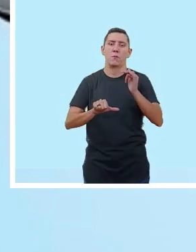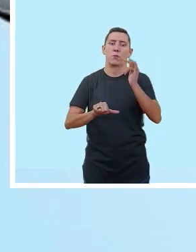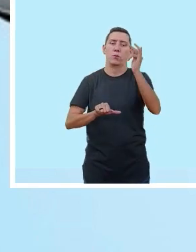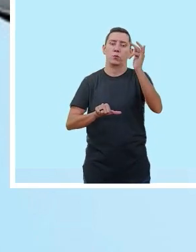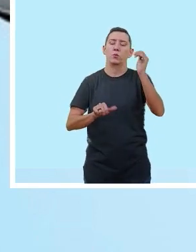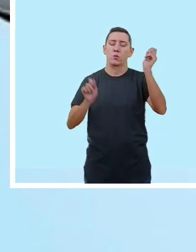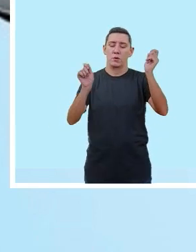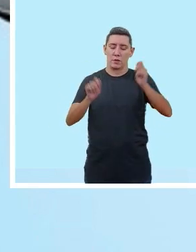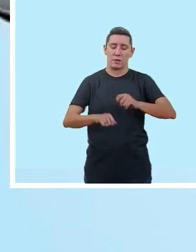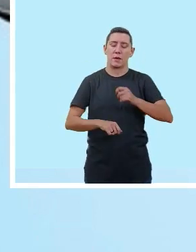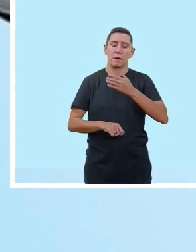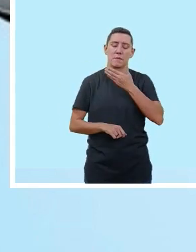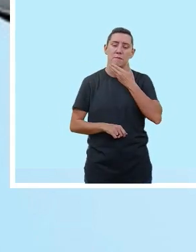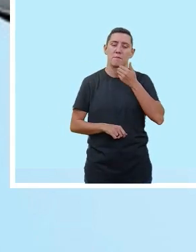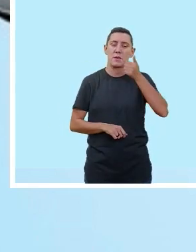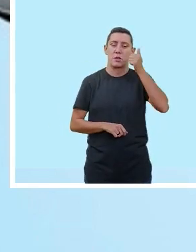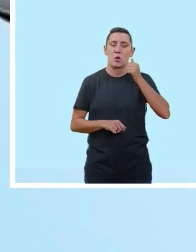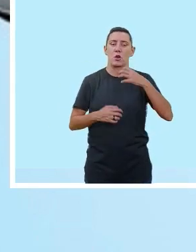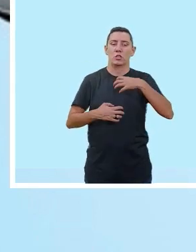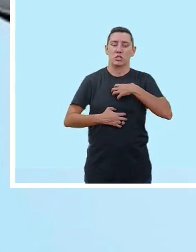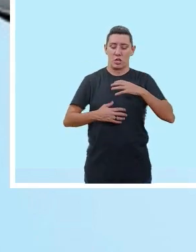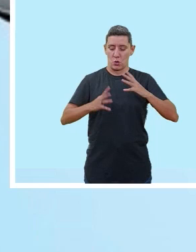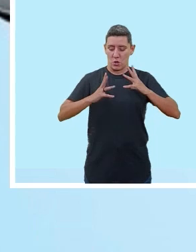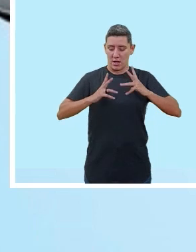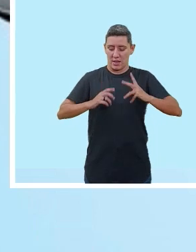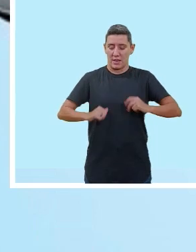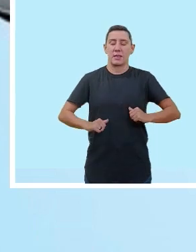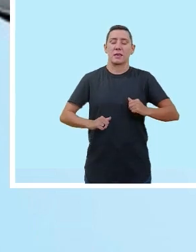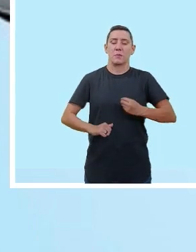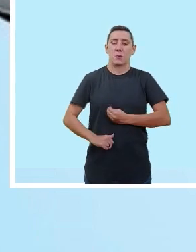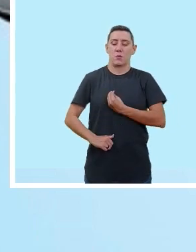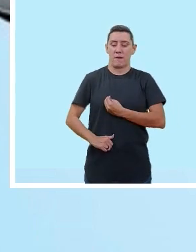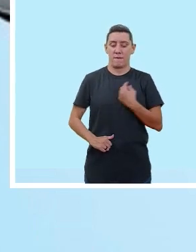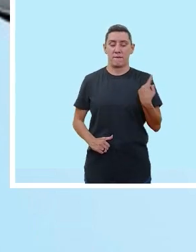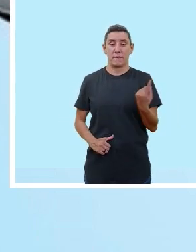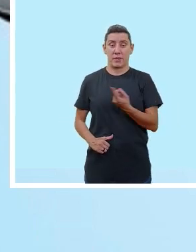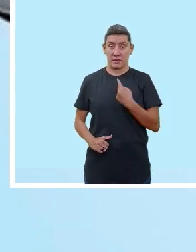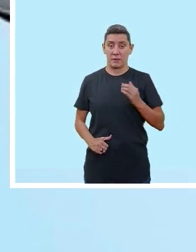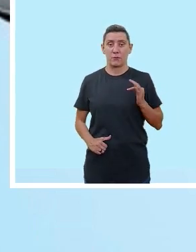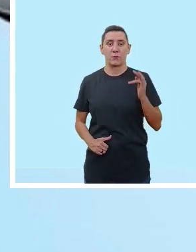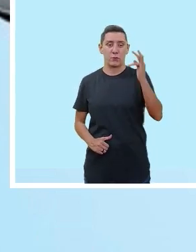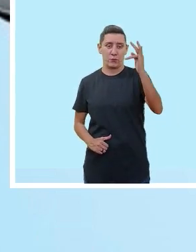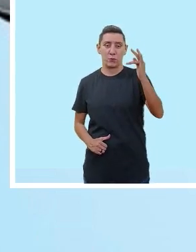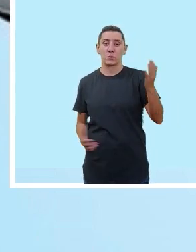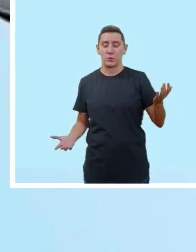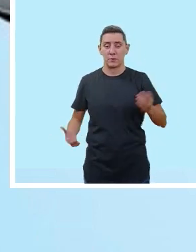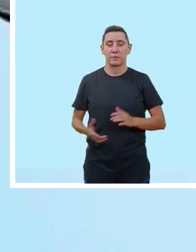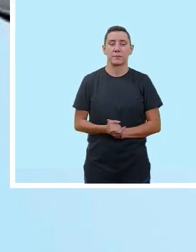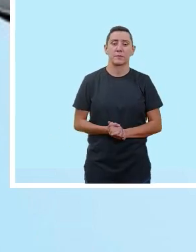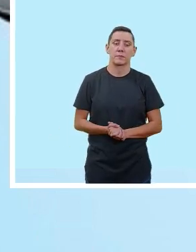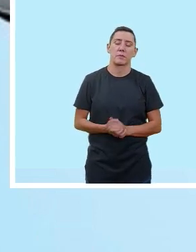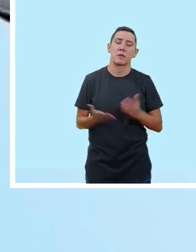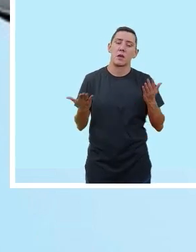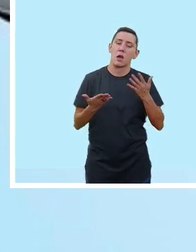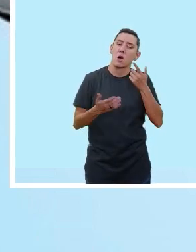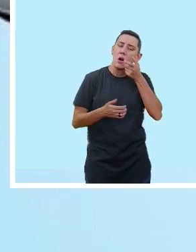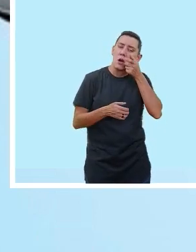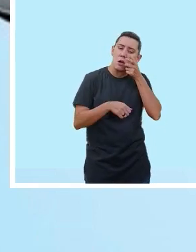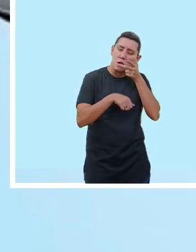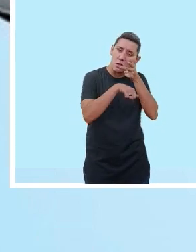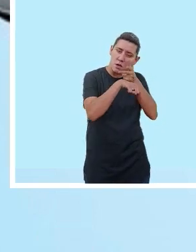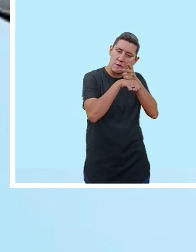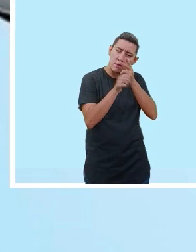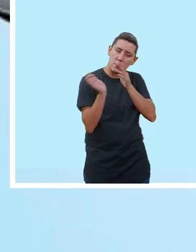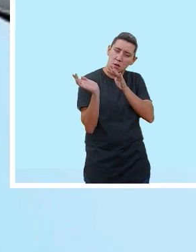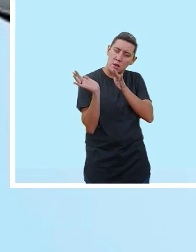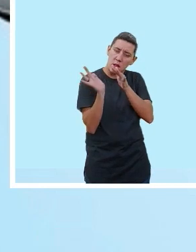forma mais limpa e mais verde possível para o nosso futuro, né? Eu vou agora passar um vídeo para vocês, só para mostrar